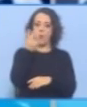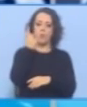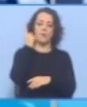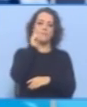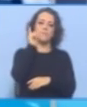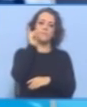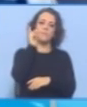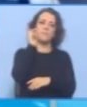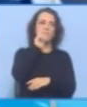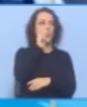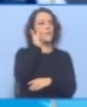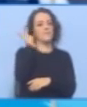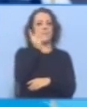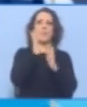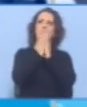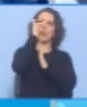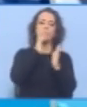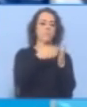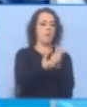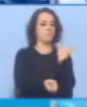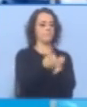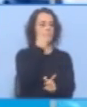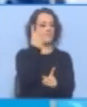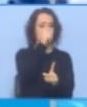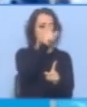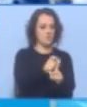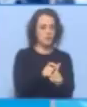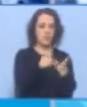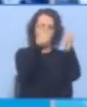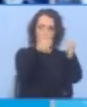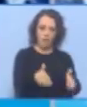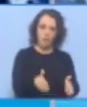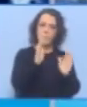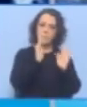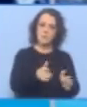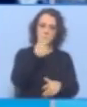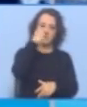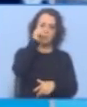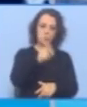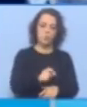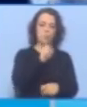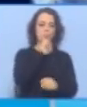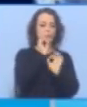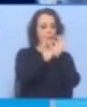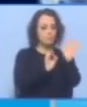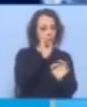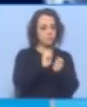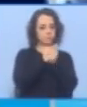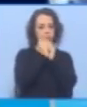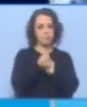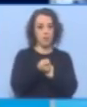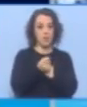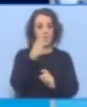Deus, a crença de que a pessoa pode ser sempre reabilitada. E a pena de morte